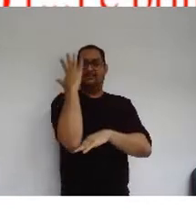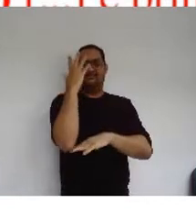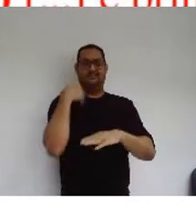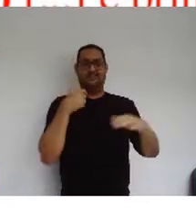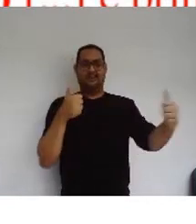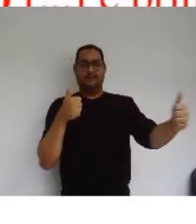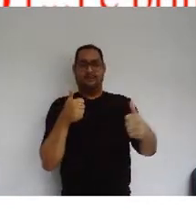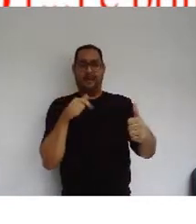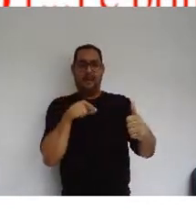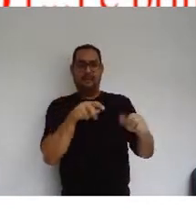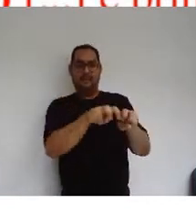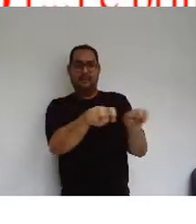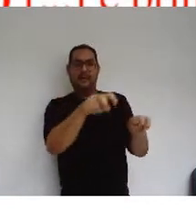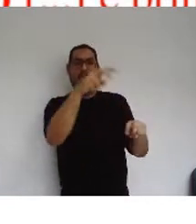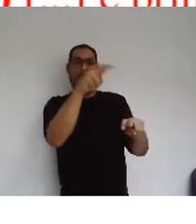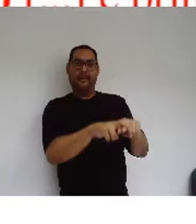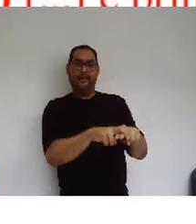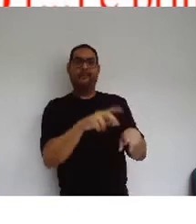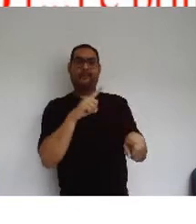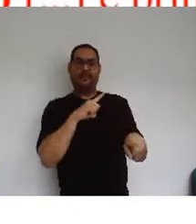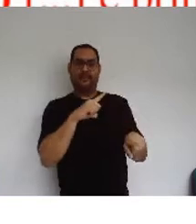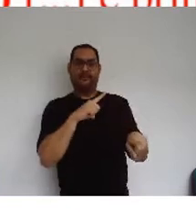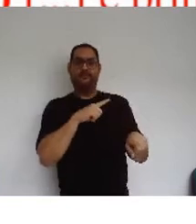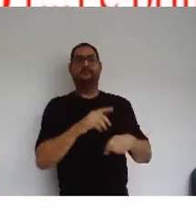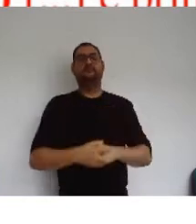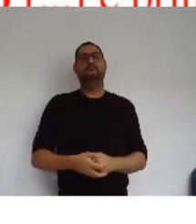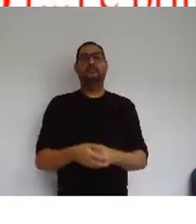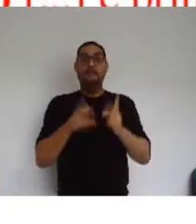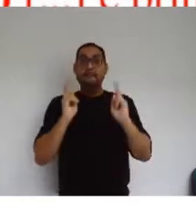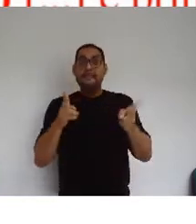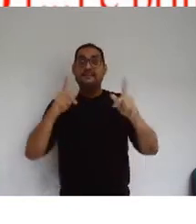árvore que eu focalizei por último.